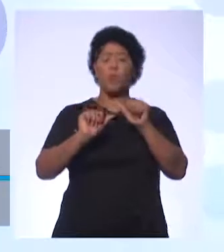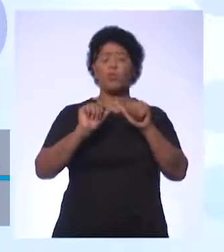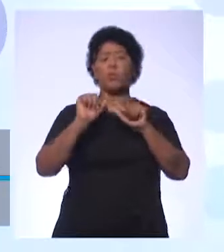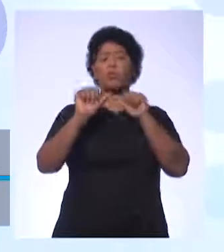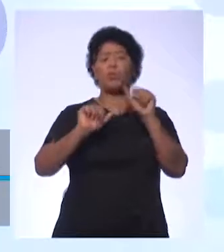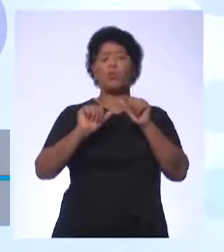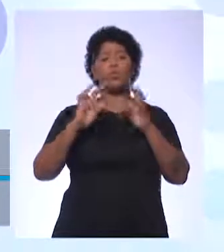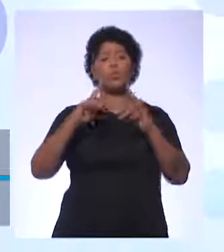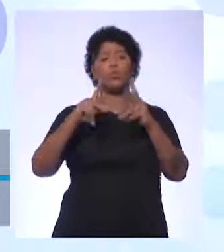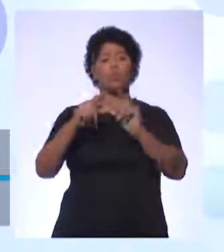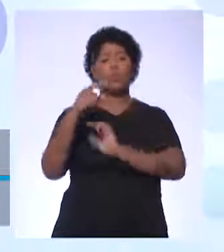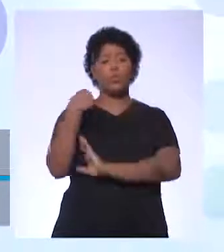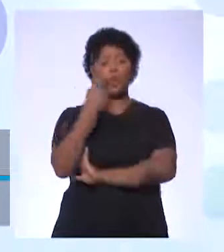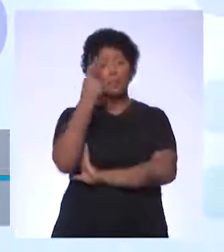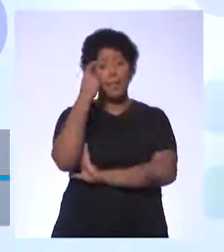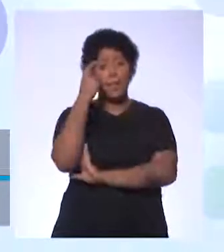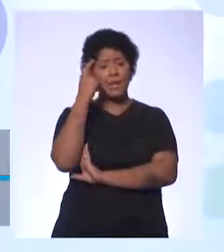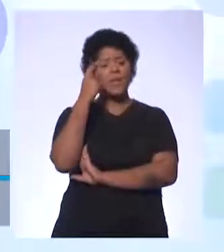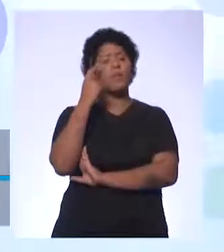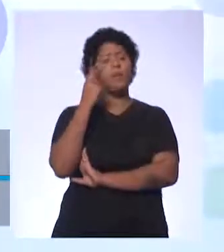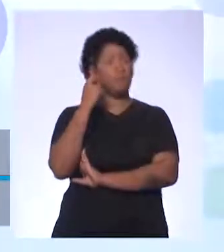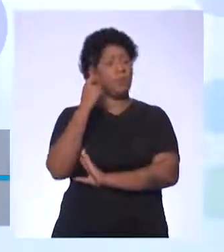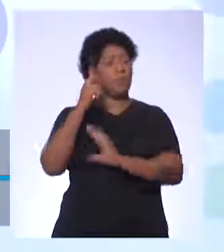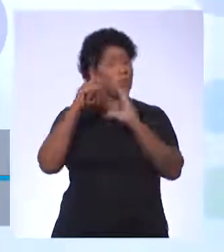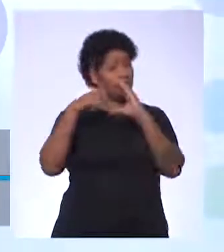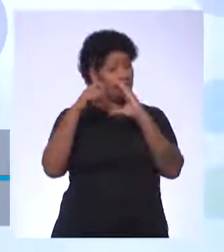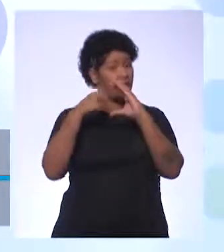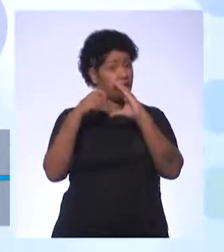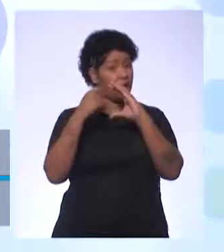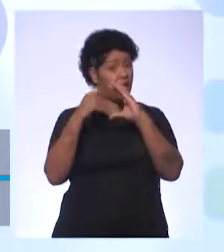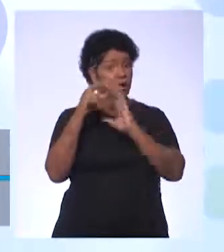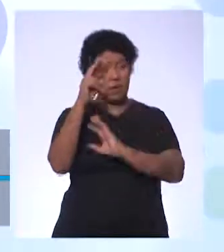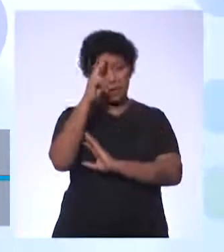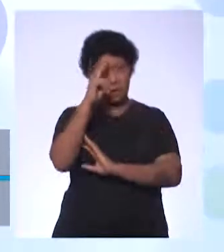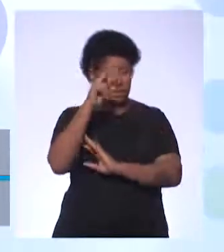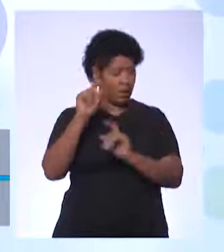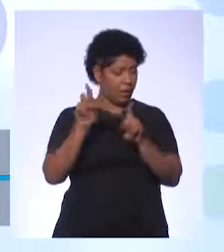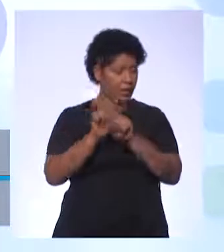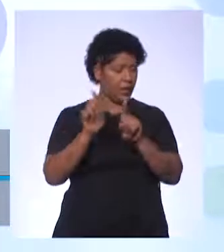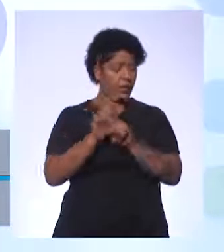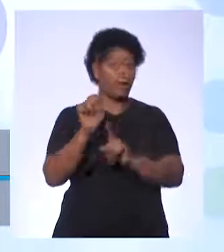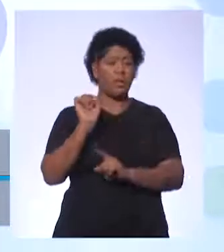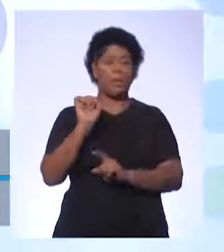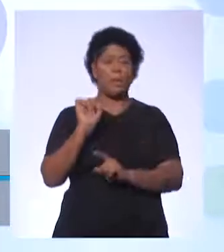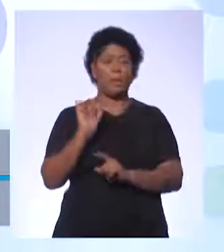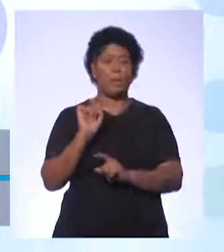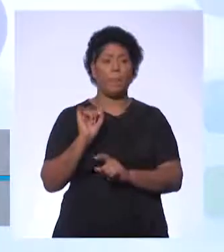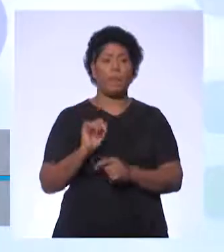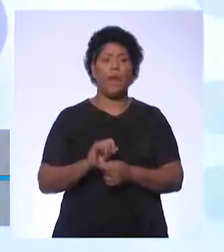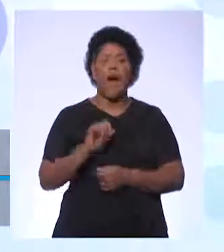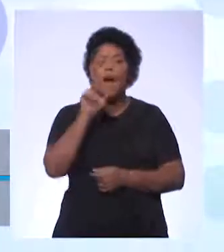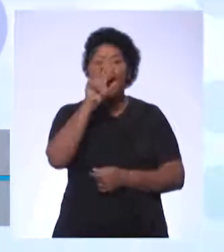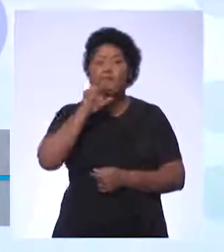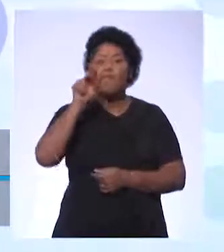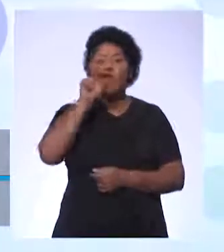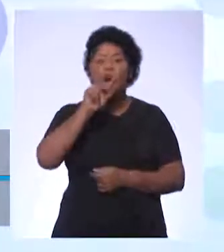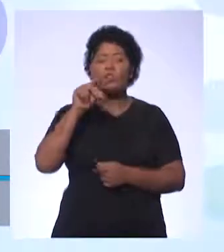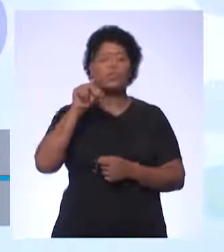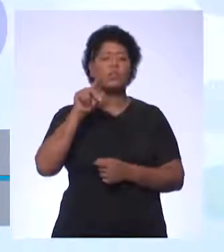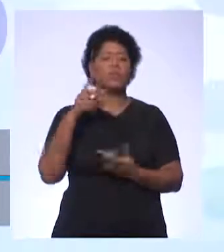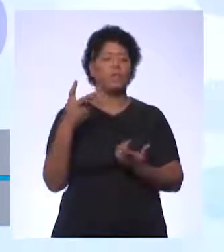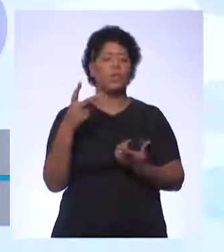pensado, e principalmente quando vocês forem gravar. Pensar também, se na hora que forem gravar, na mudança da voz, na mudança